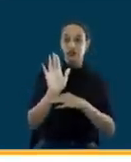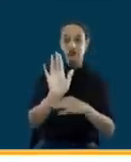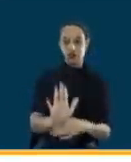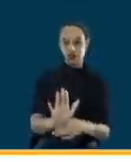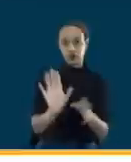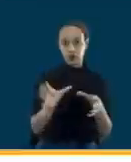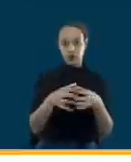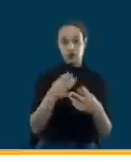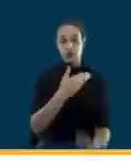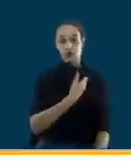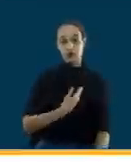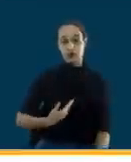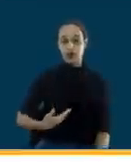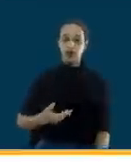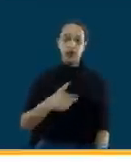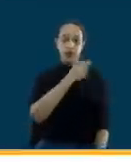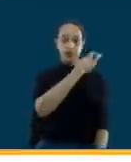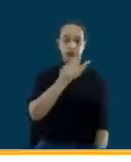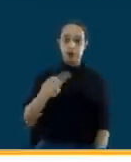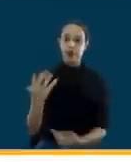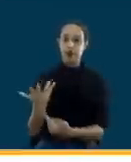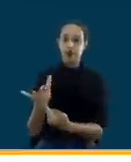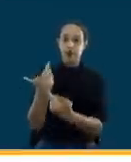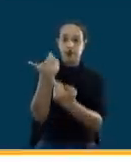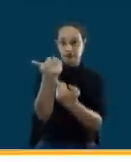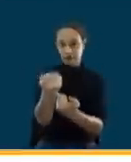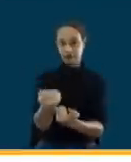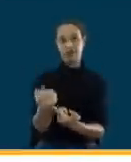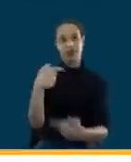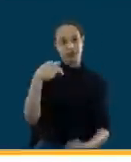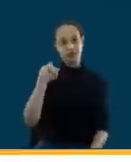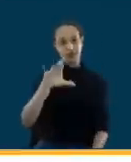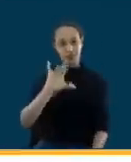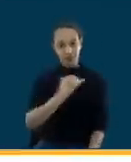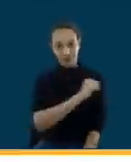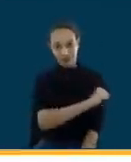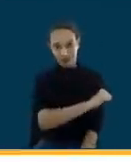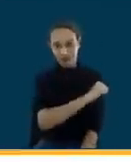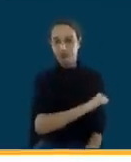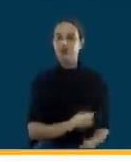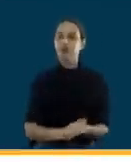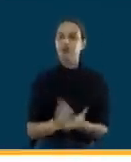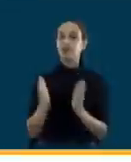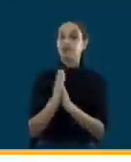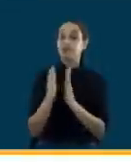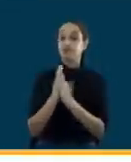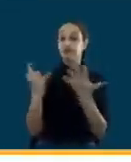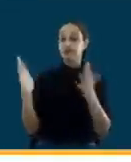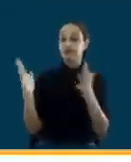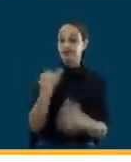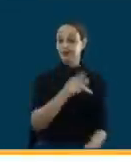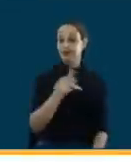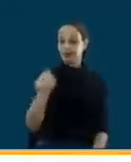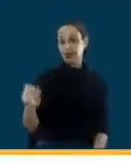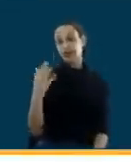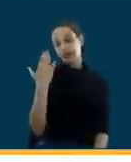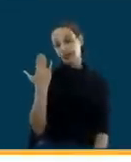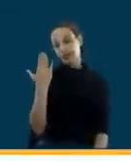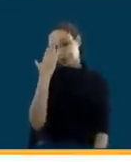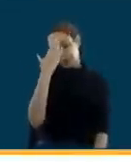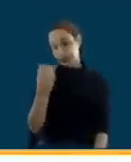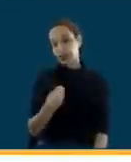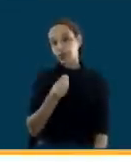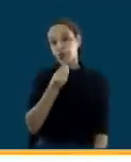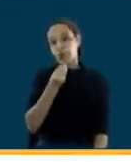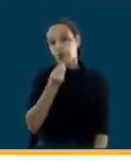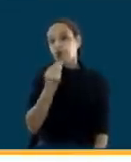de cultura do nosso Estado. Então, parabéns ao nosso presidente, obrigado pela oportunidade da gente estar aqui dividindo essa